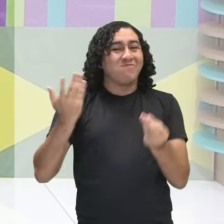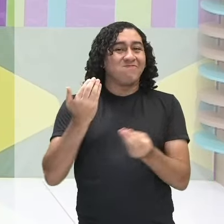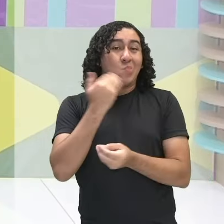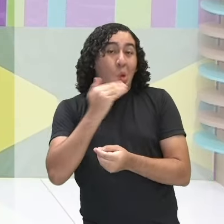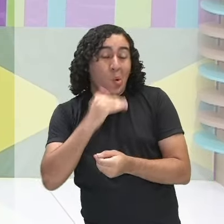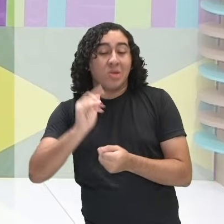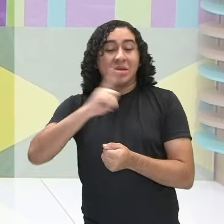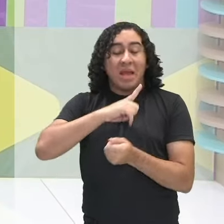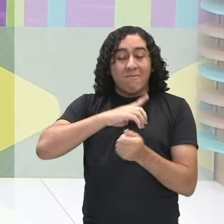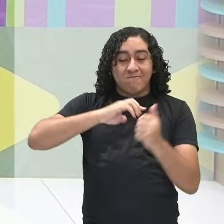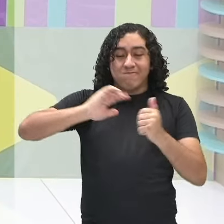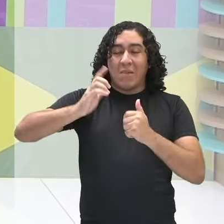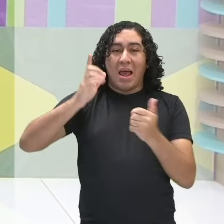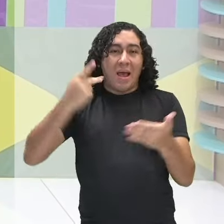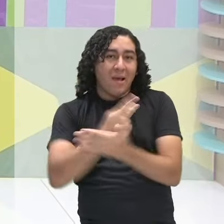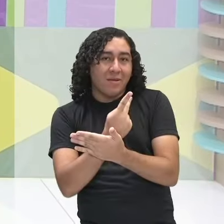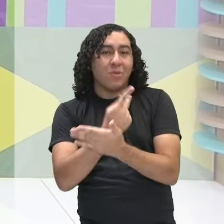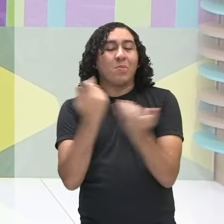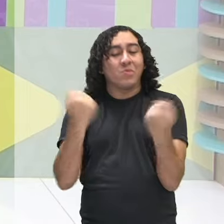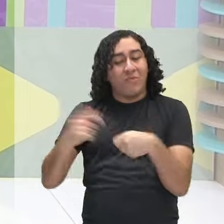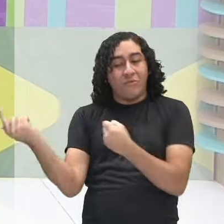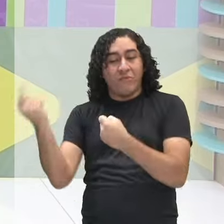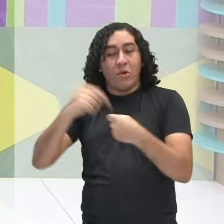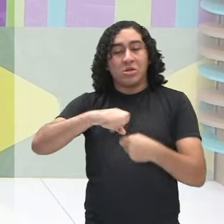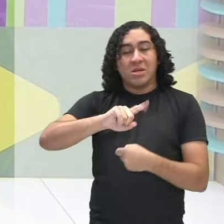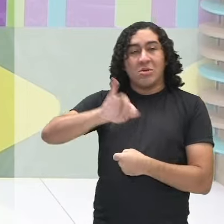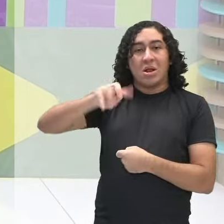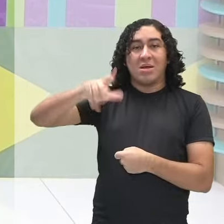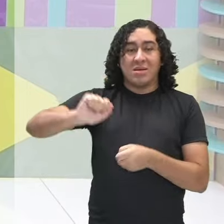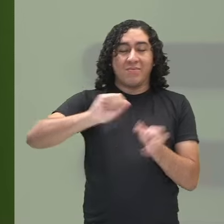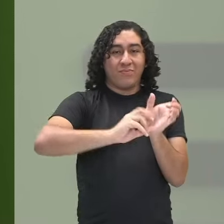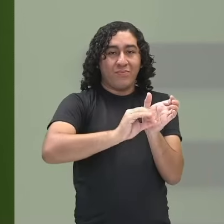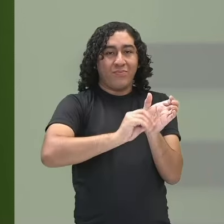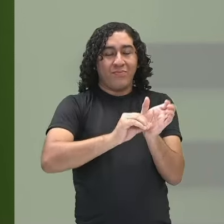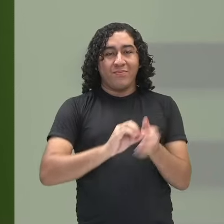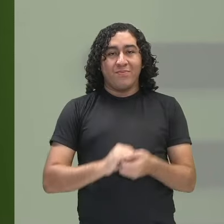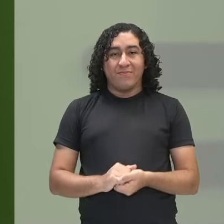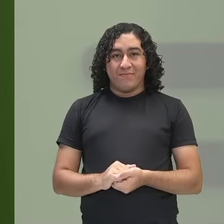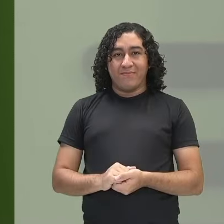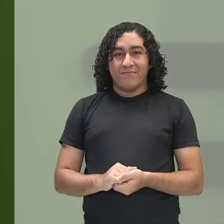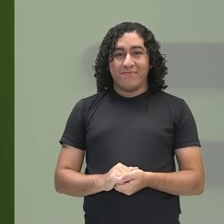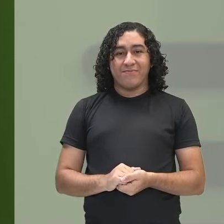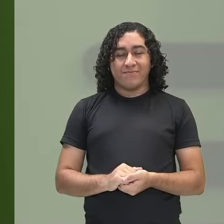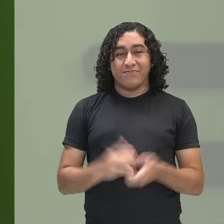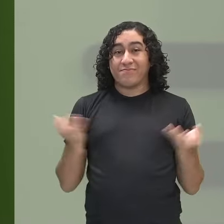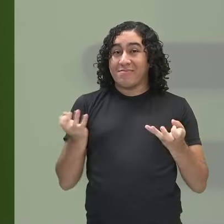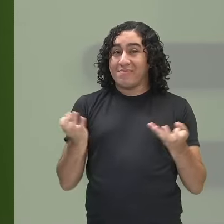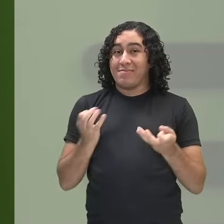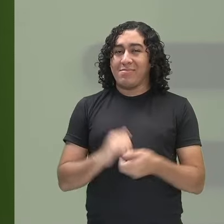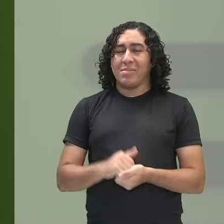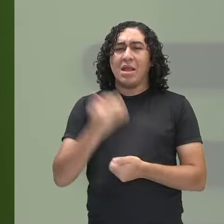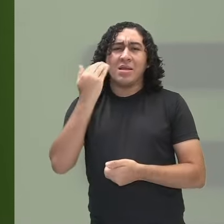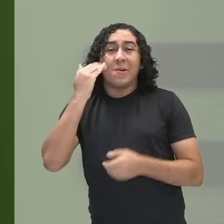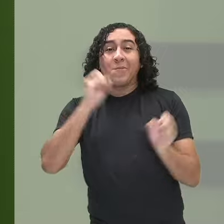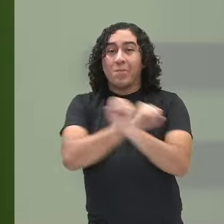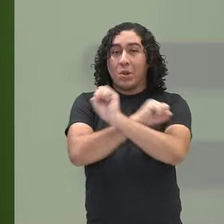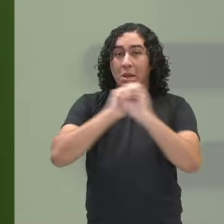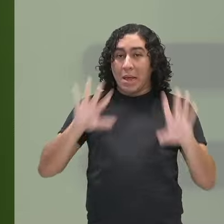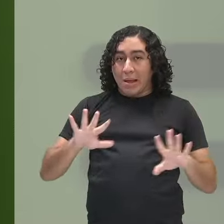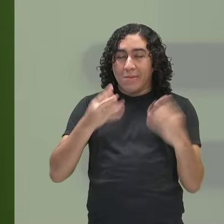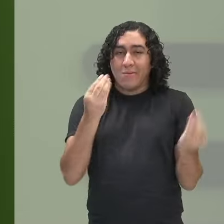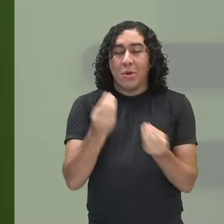ela volta a ser solução saturada com corpo de fundo. Show, né? Entendeu agora como